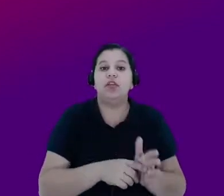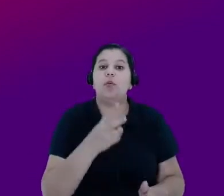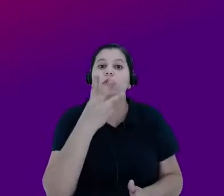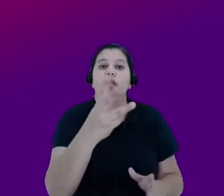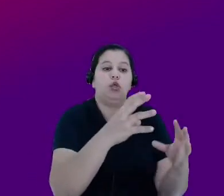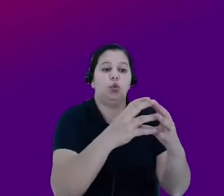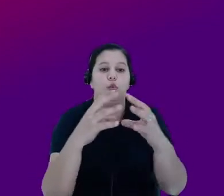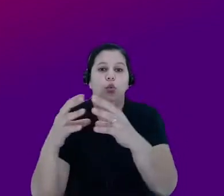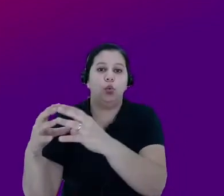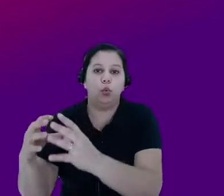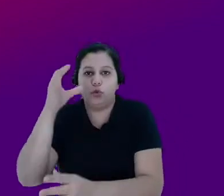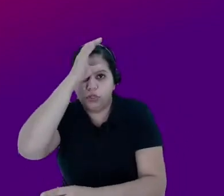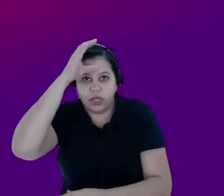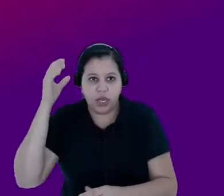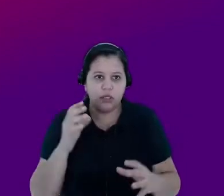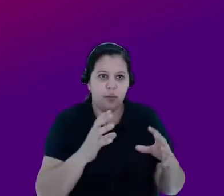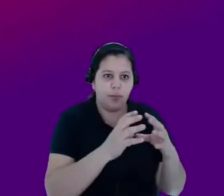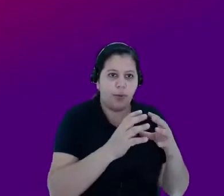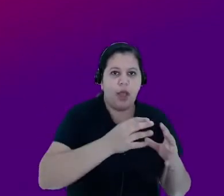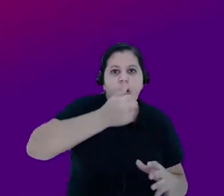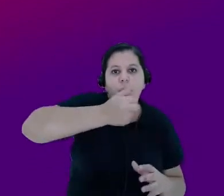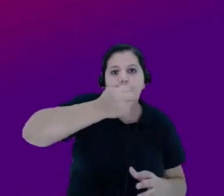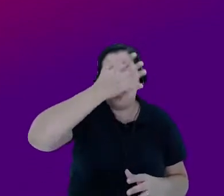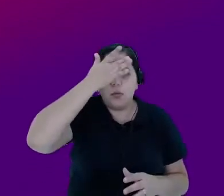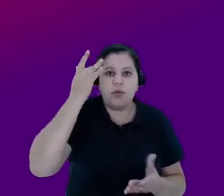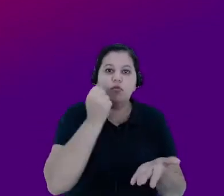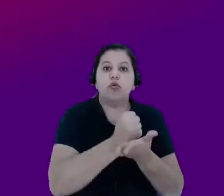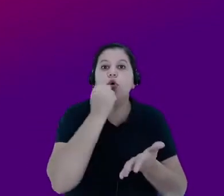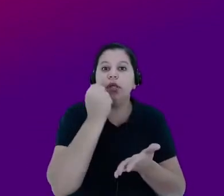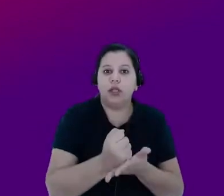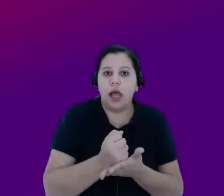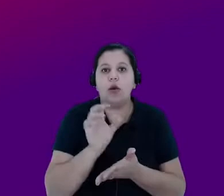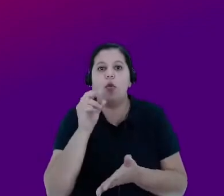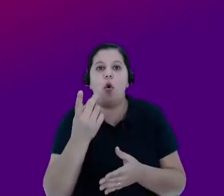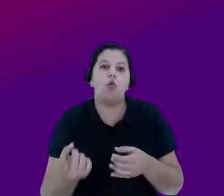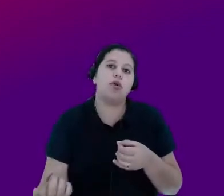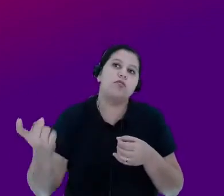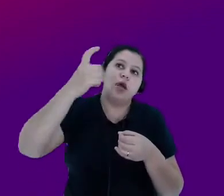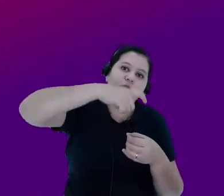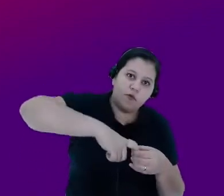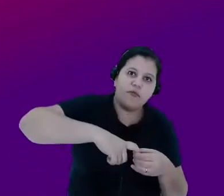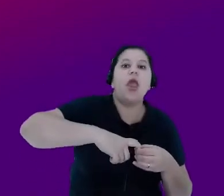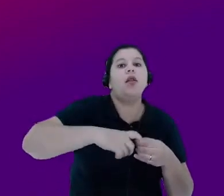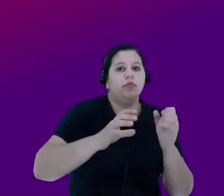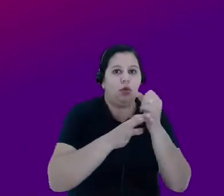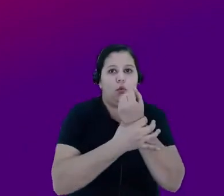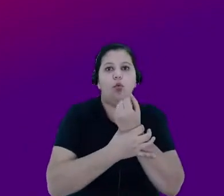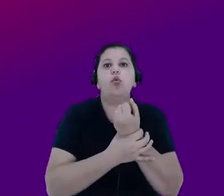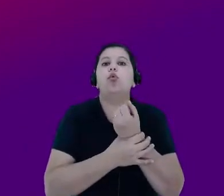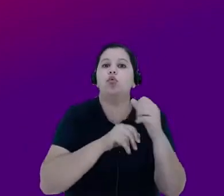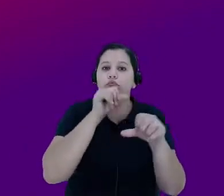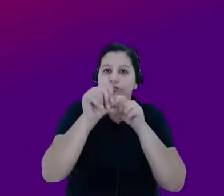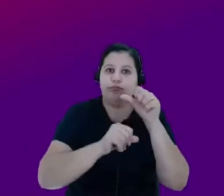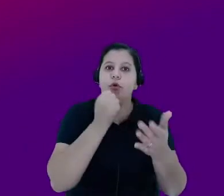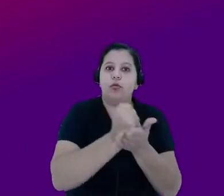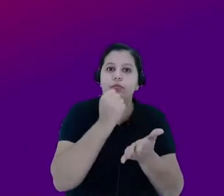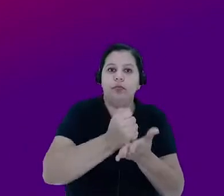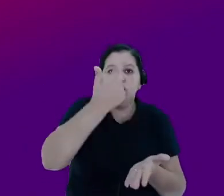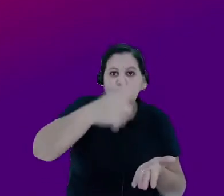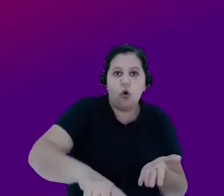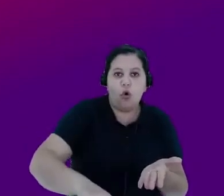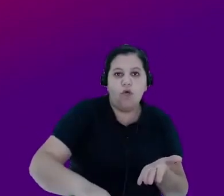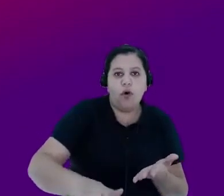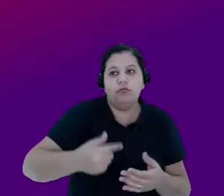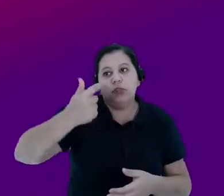Primeiro, pessoas que contrataram e renovaram seus seguros. Segundo, pessoas que não renovaram e deixaram de pagar os